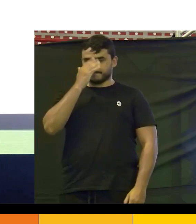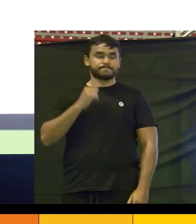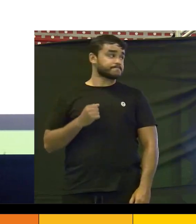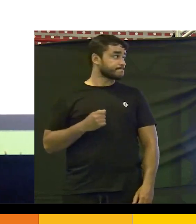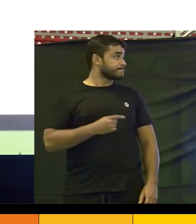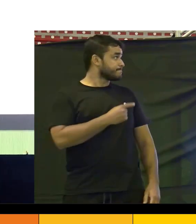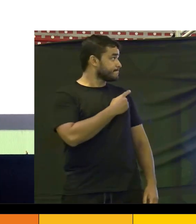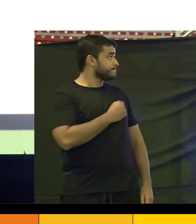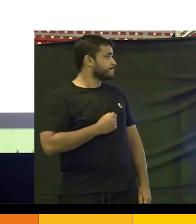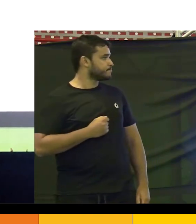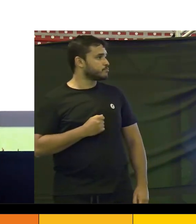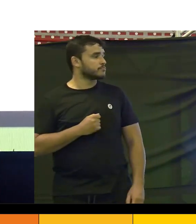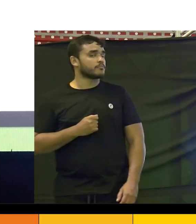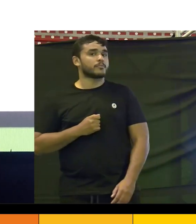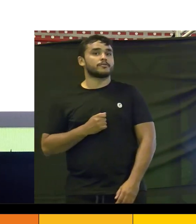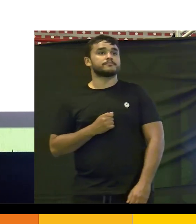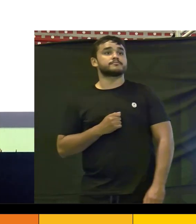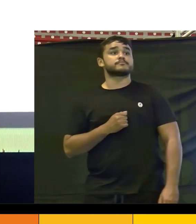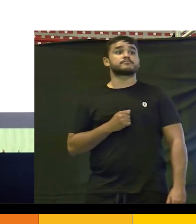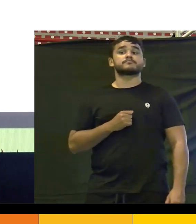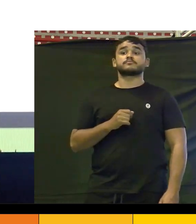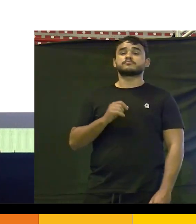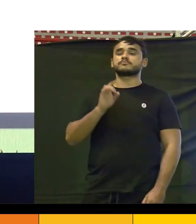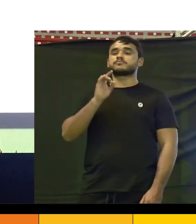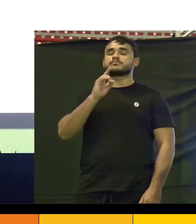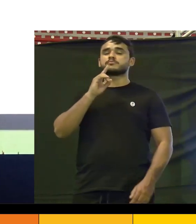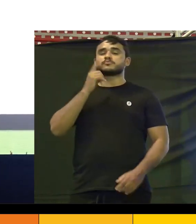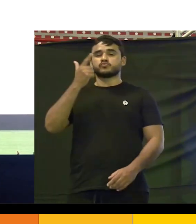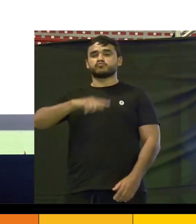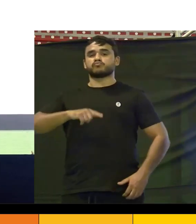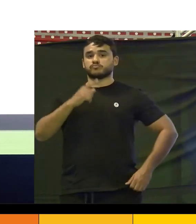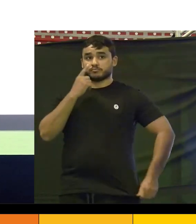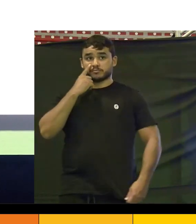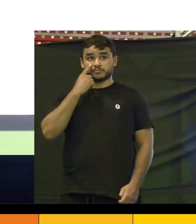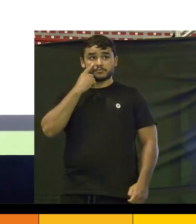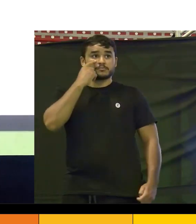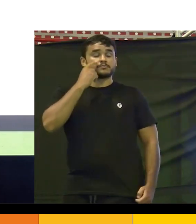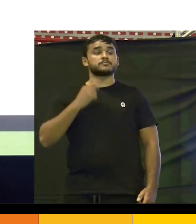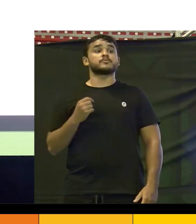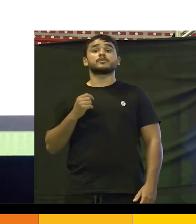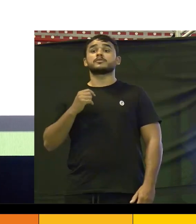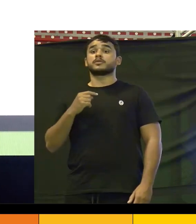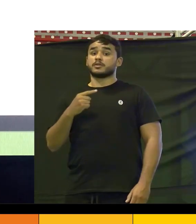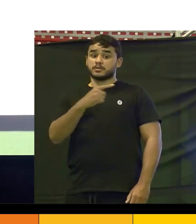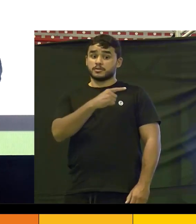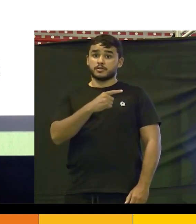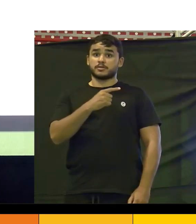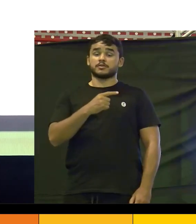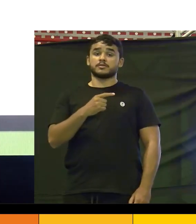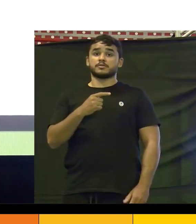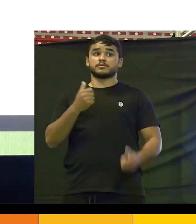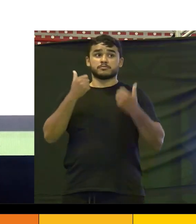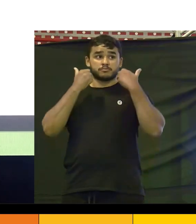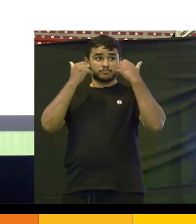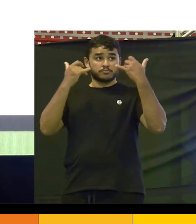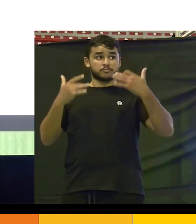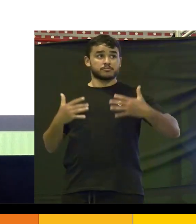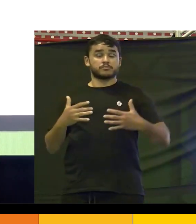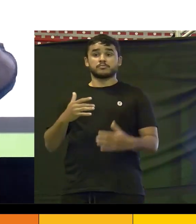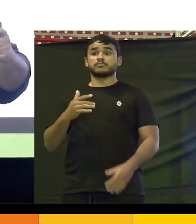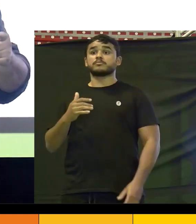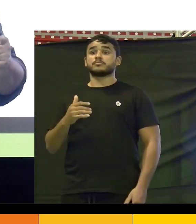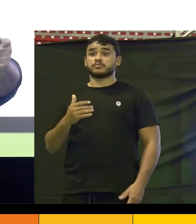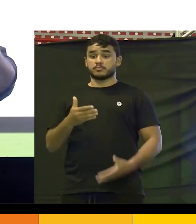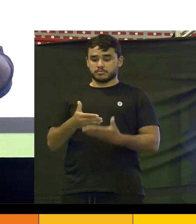da mesma. Arrebenta, Ilan. Só concluindo, o que o Daniel quis dizer é porque no início